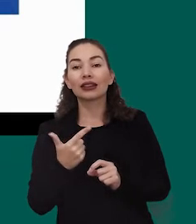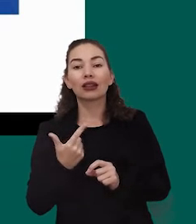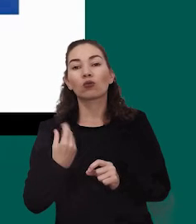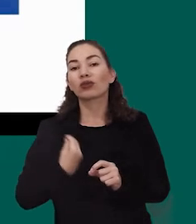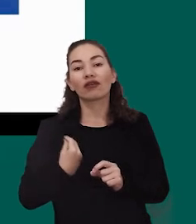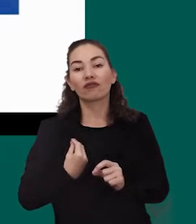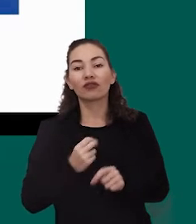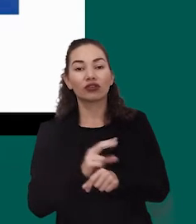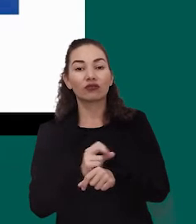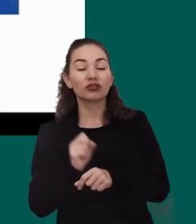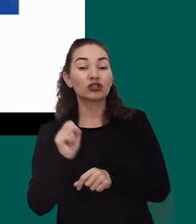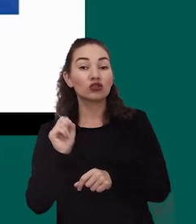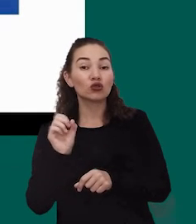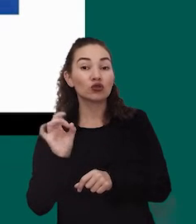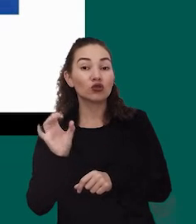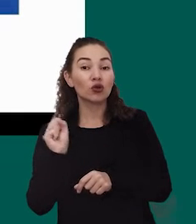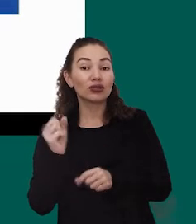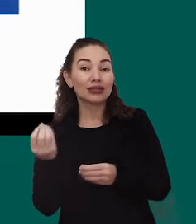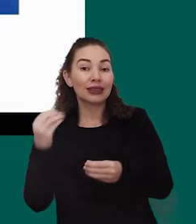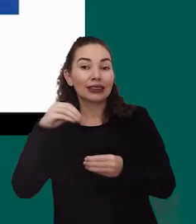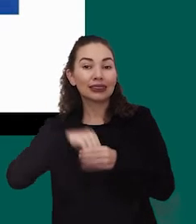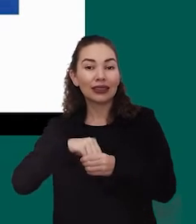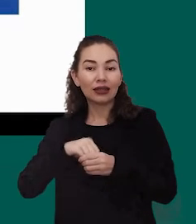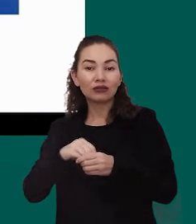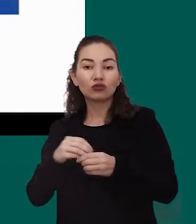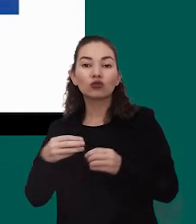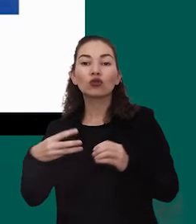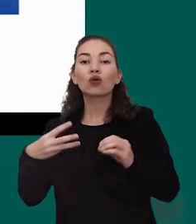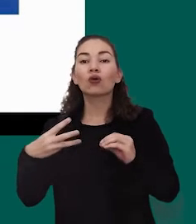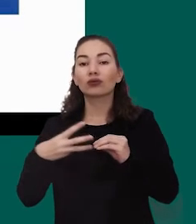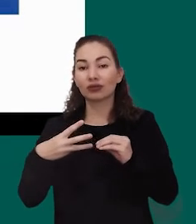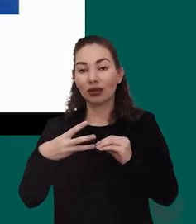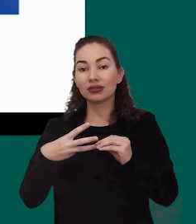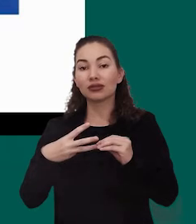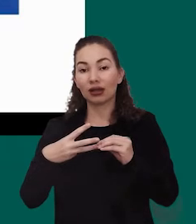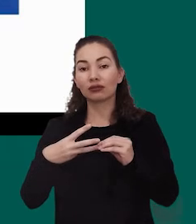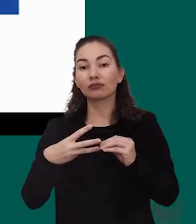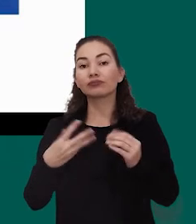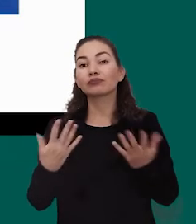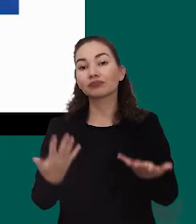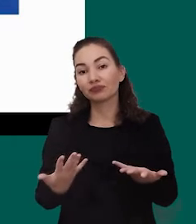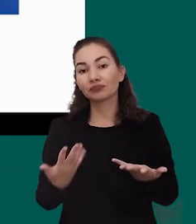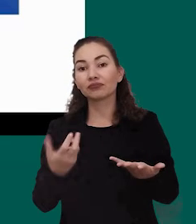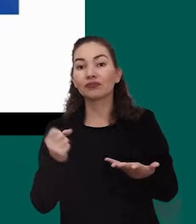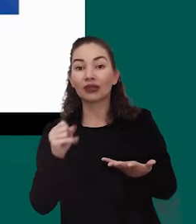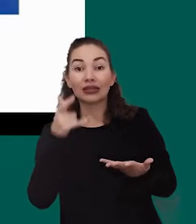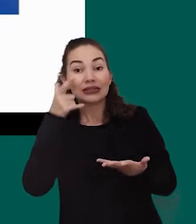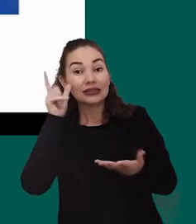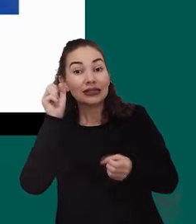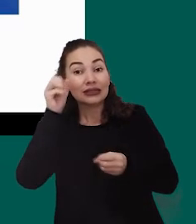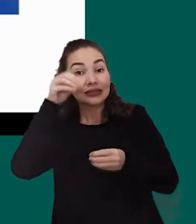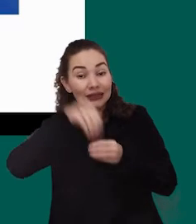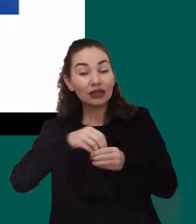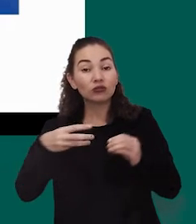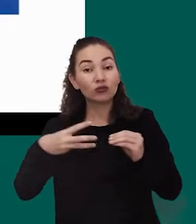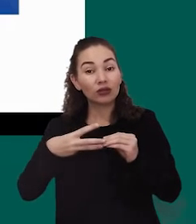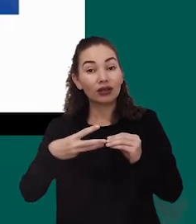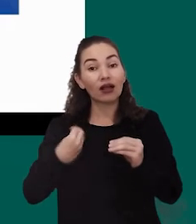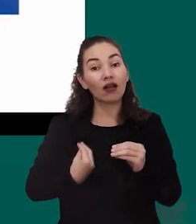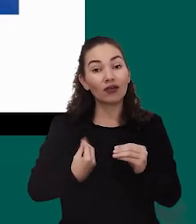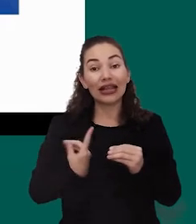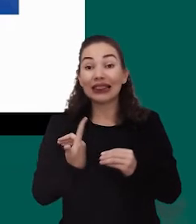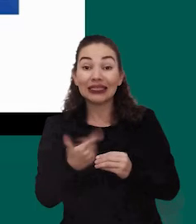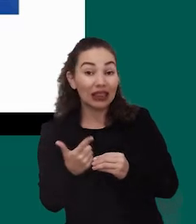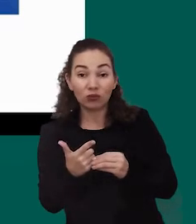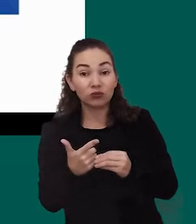a não ser que esteja dentro de uma célula. Então, vocês devem lembrar que o vírus é um organismo intracelular obrigatório. Então, a gente ouve falar muito da vacina de